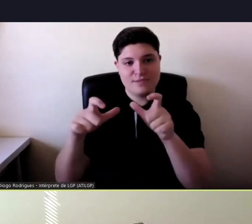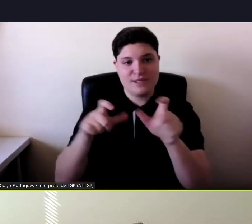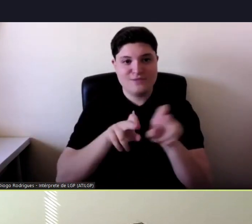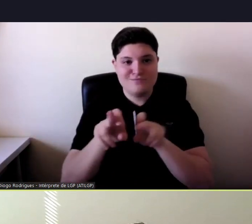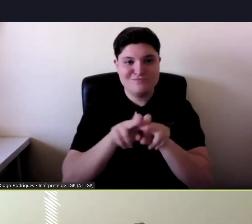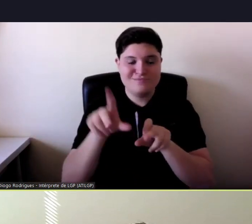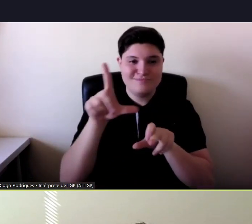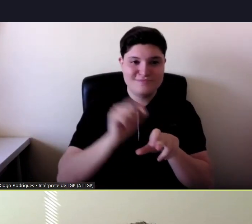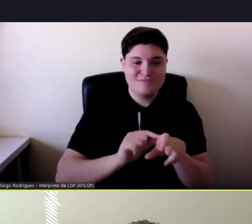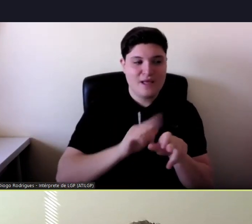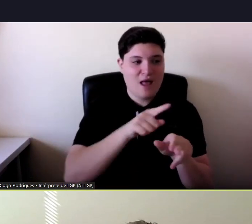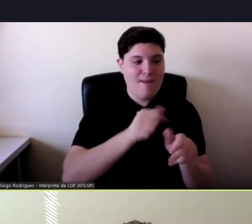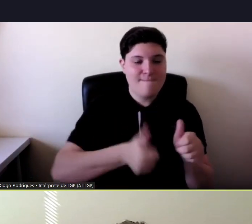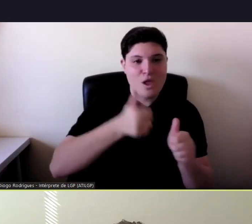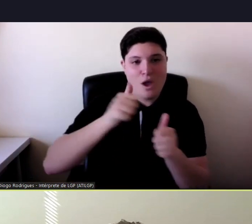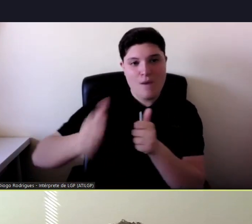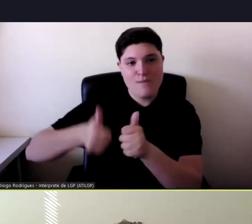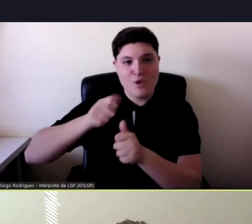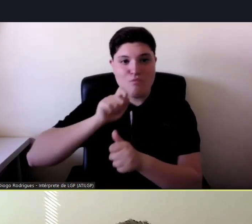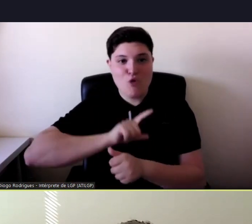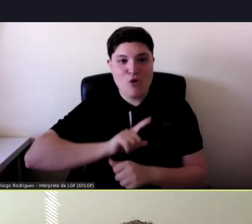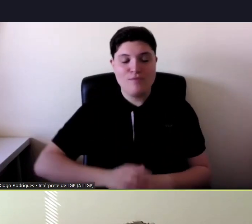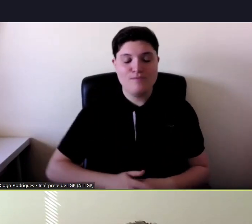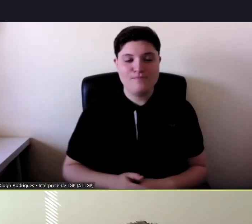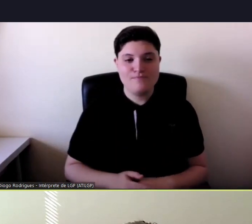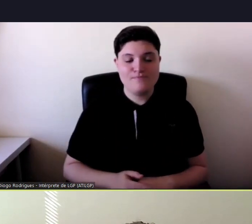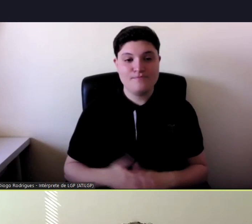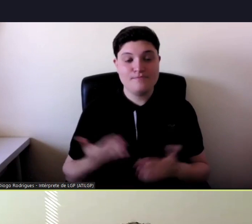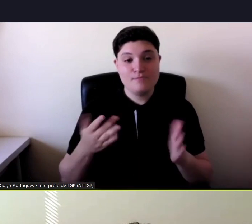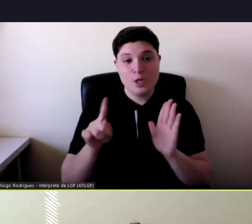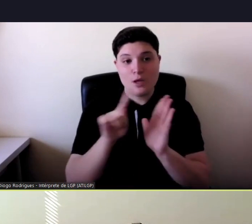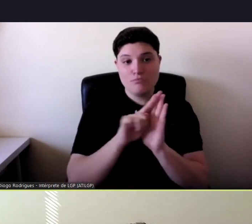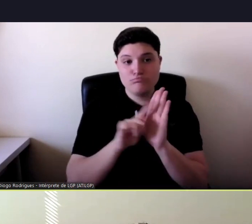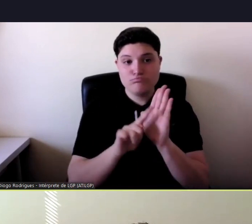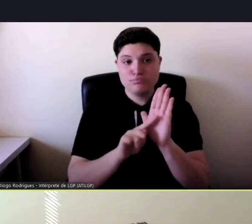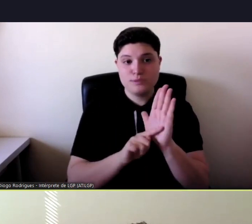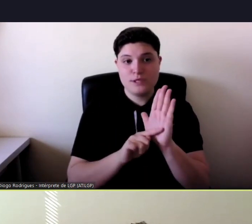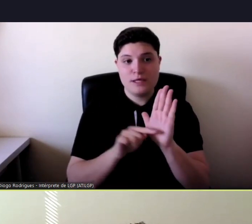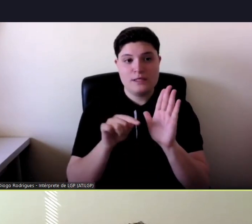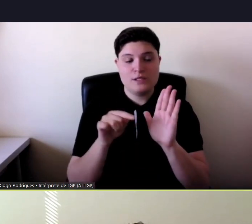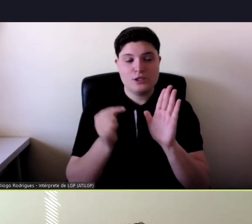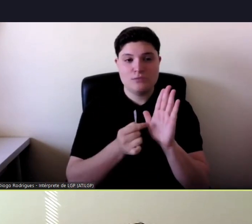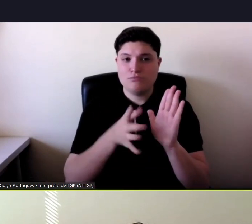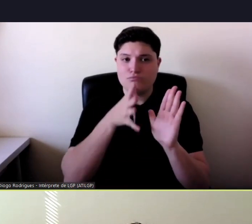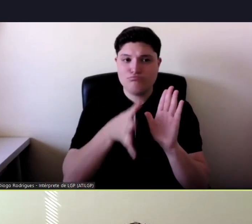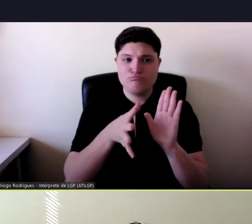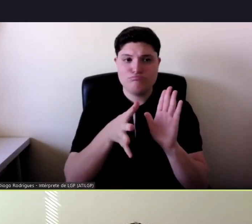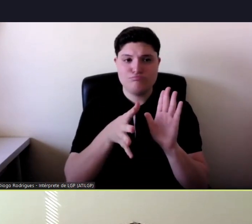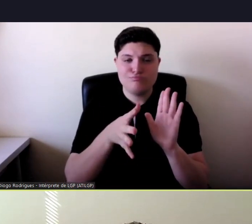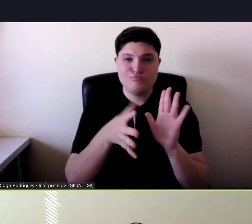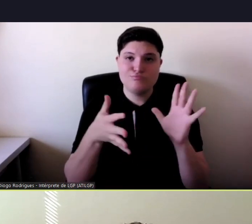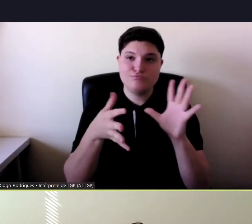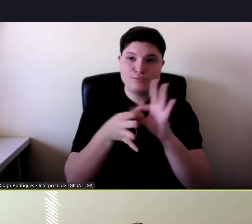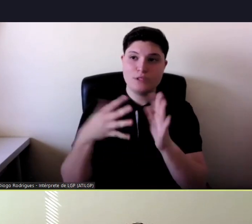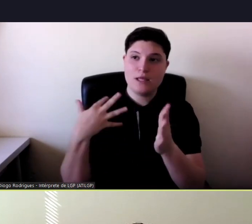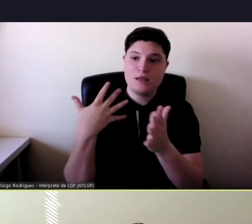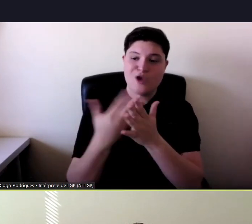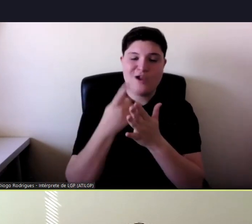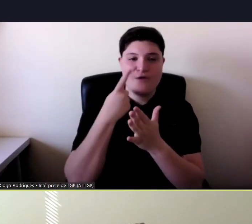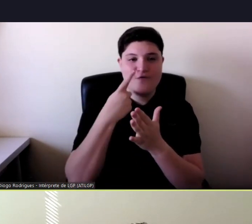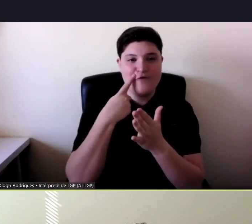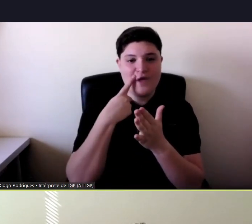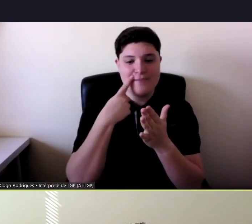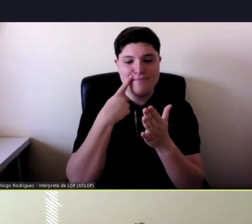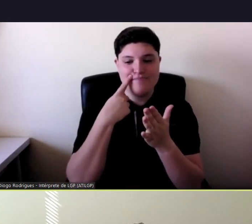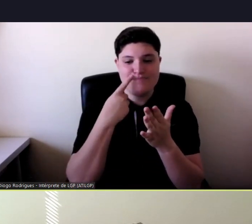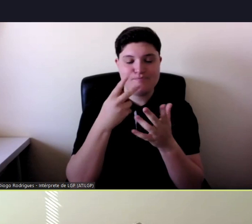Temos que acreditar que estas medidas irão alterar o que eu costumo referir como um paradoxo que assistimos hoje em Portugal.